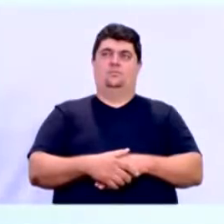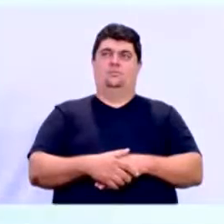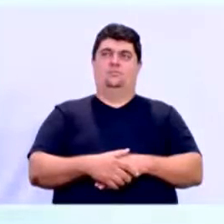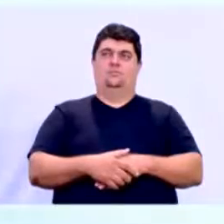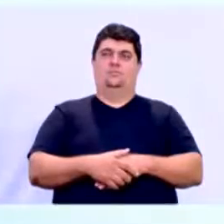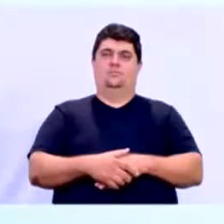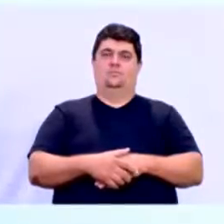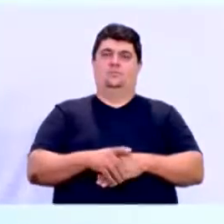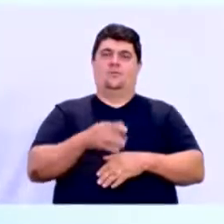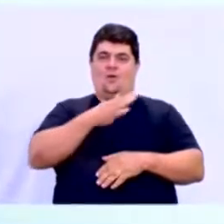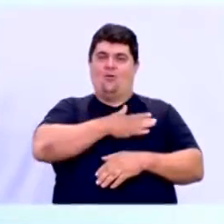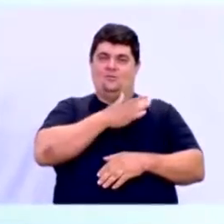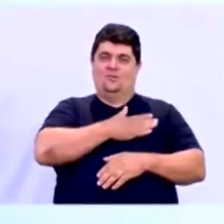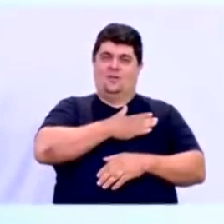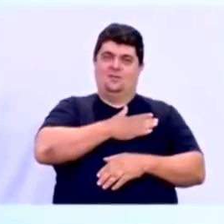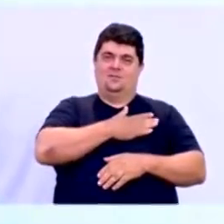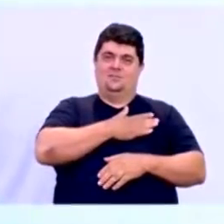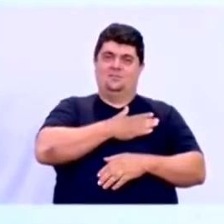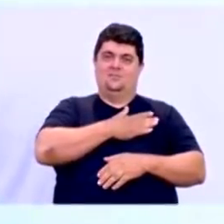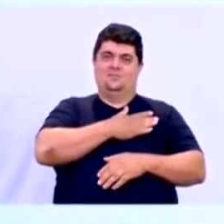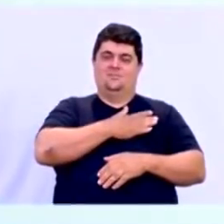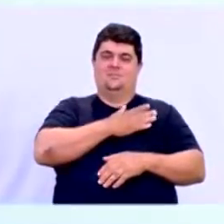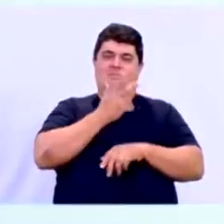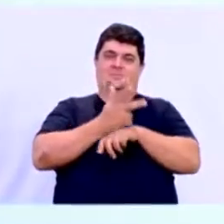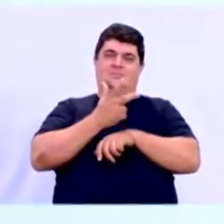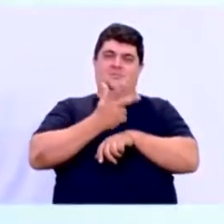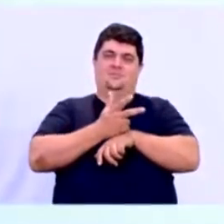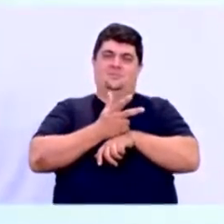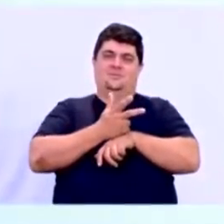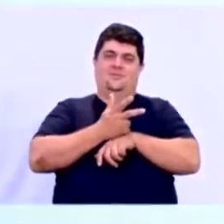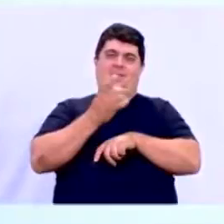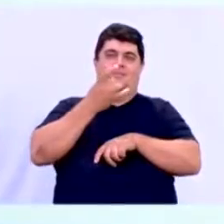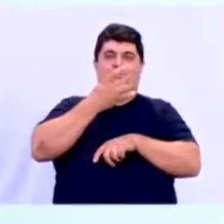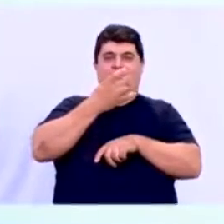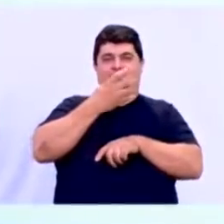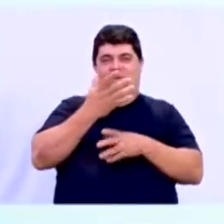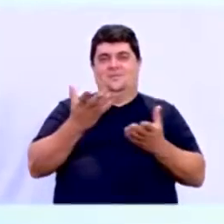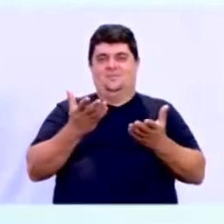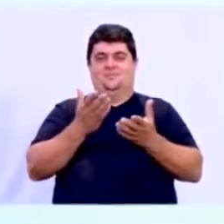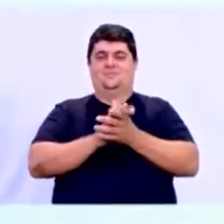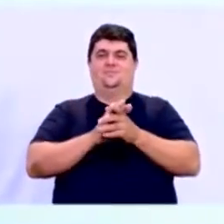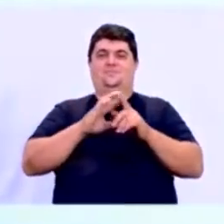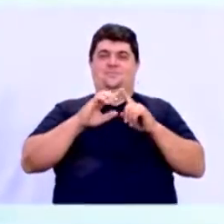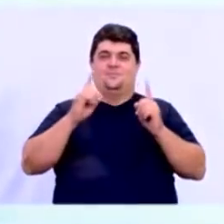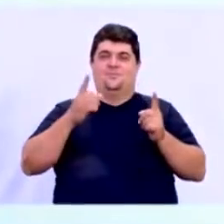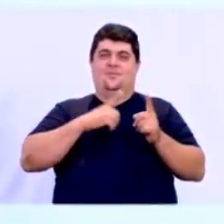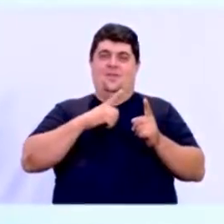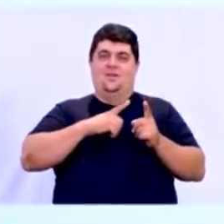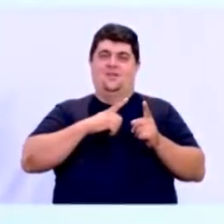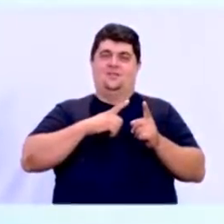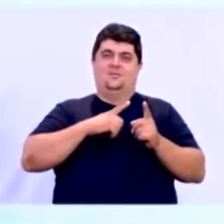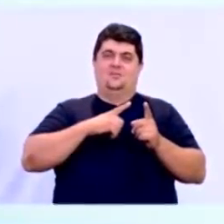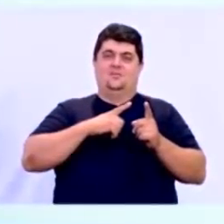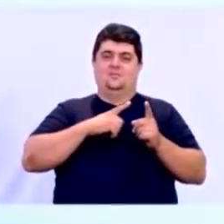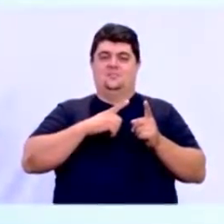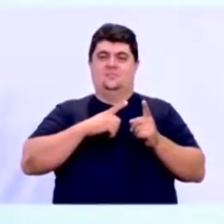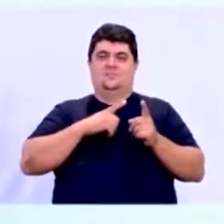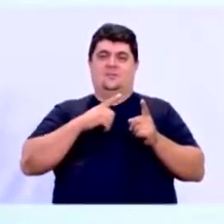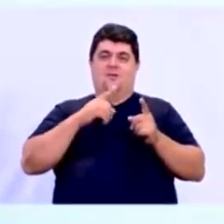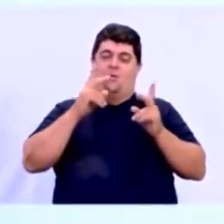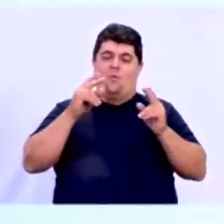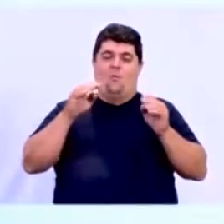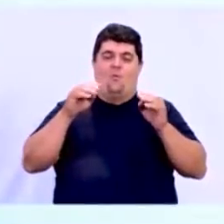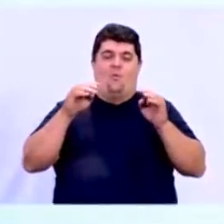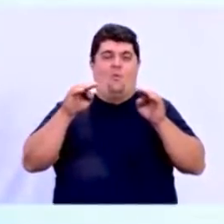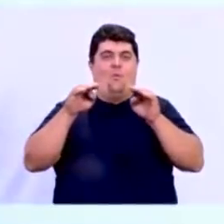E aí, pessoal, vocês gostaram da nossa externa? Bom, é um pouco engraçada, né? Mas tem um pouquinho relacionado com a realidade,